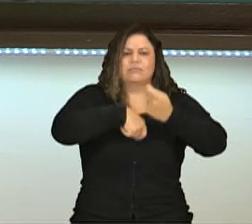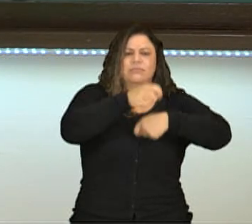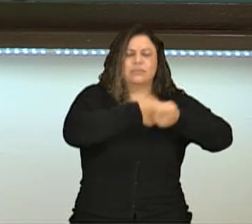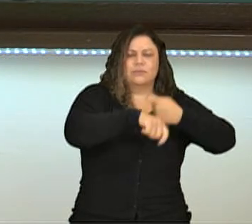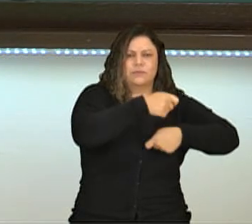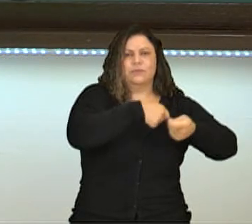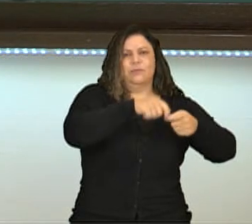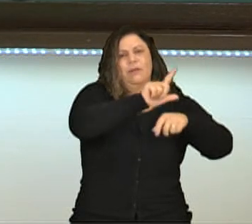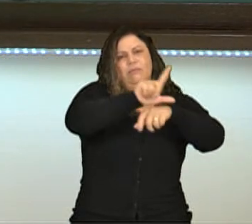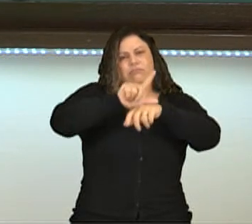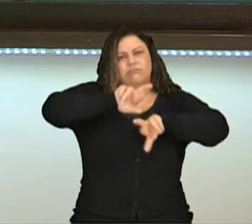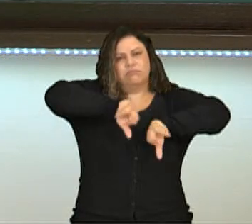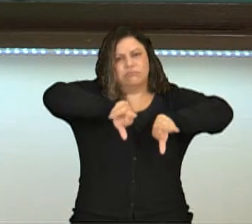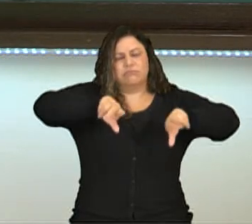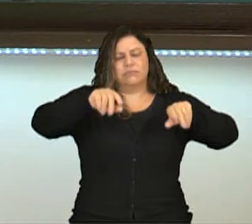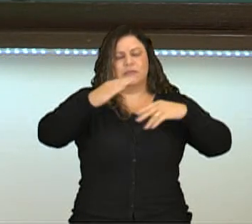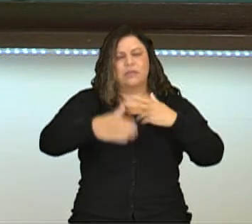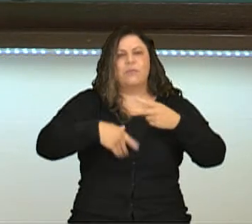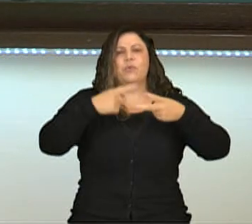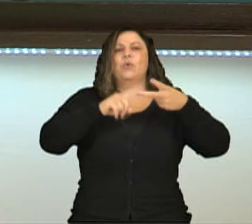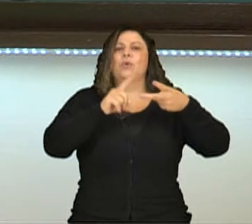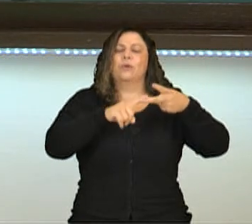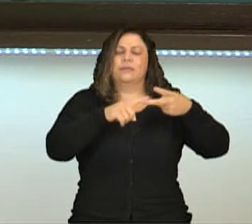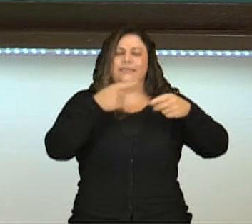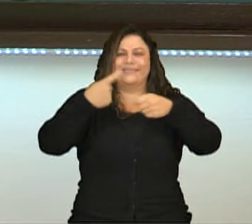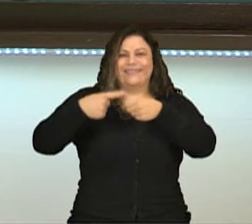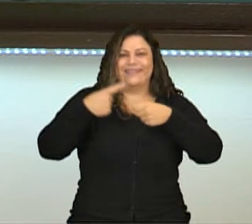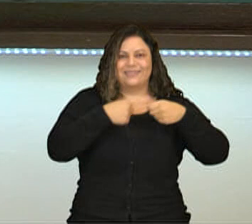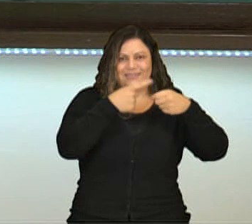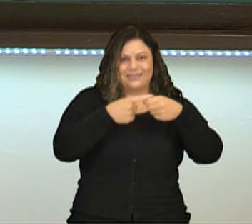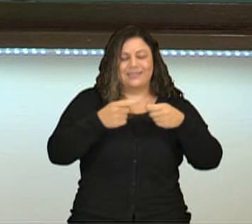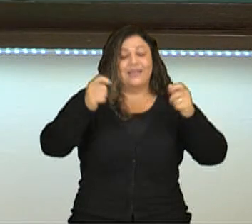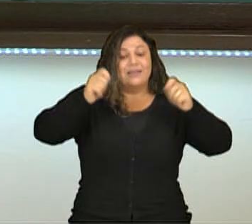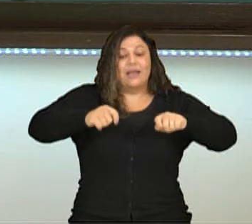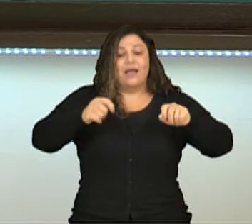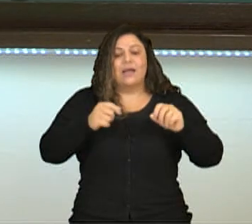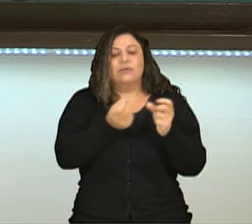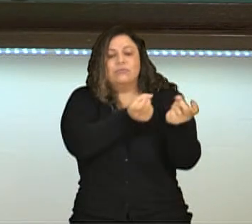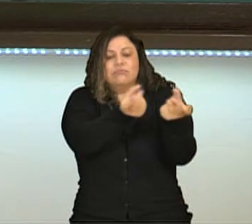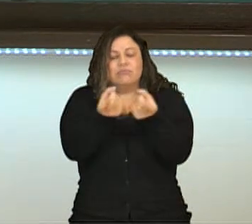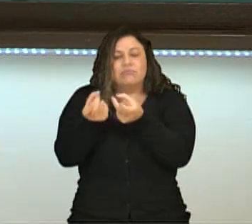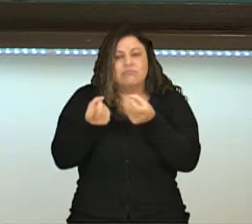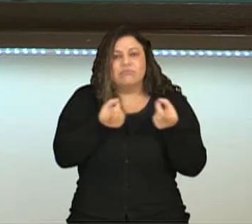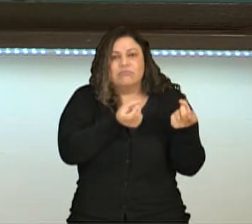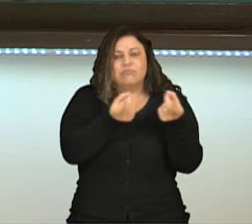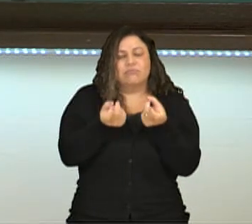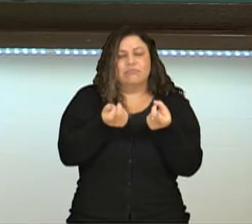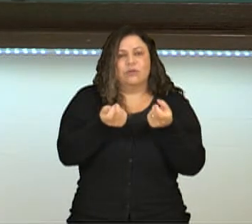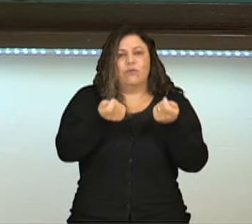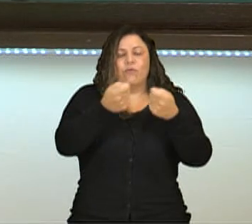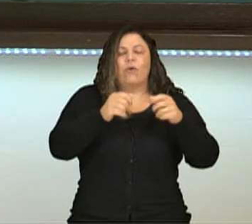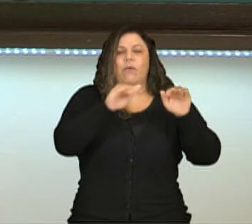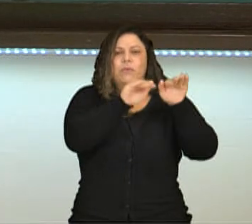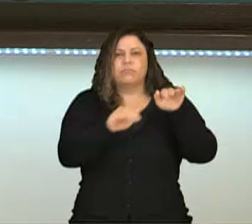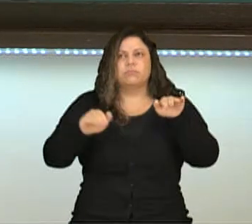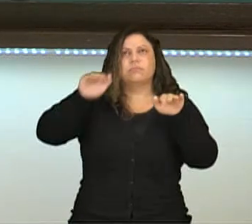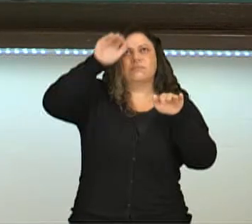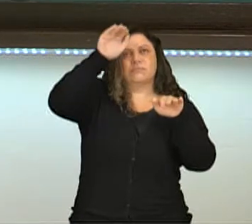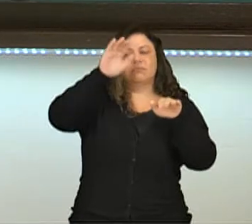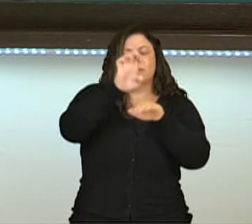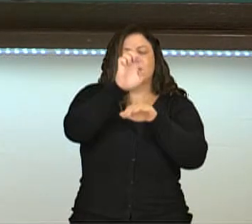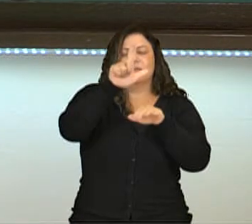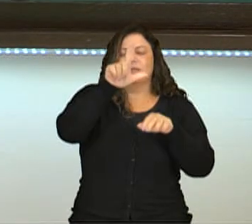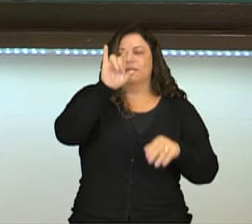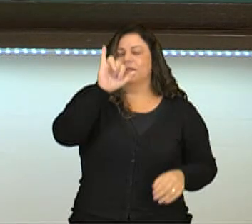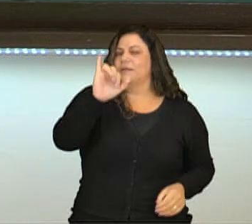renascimento comercial vai surgir os burgos, as cidades, onde esses comerciantes formam a elite dessas cidades